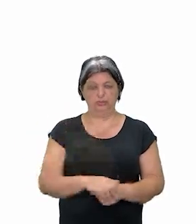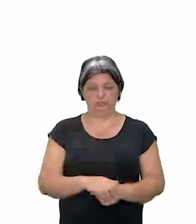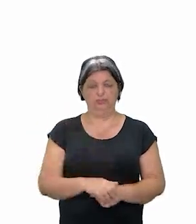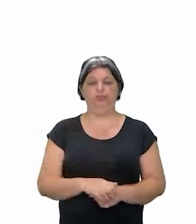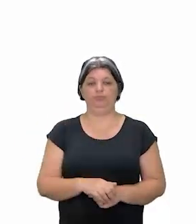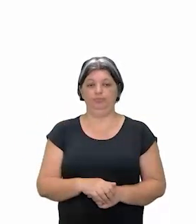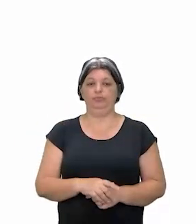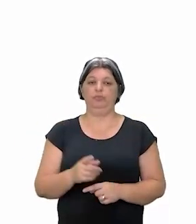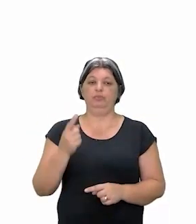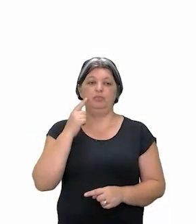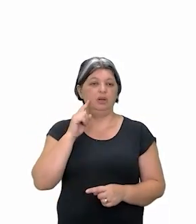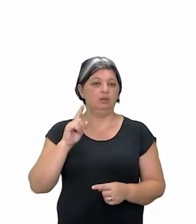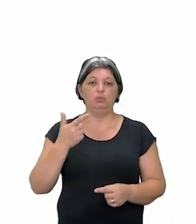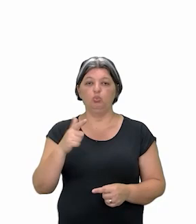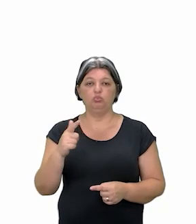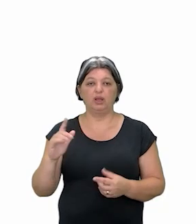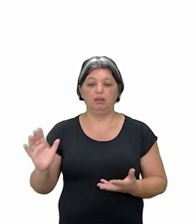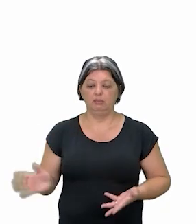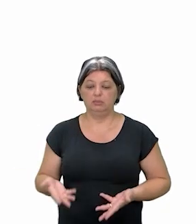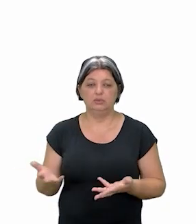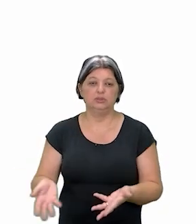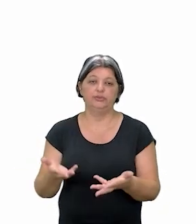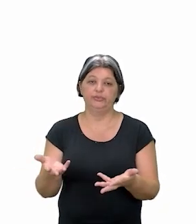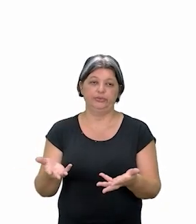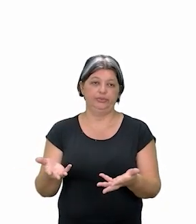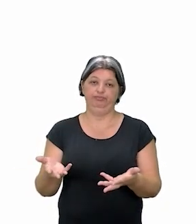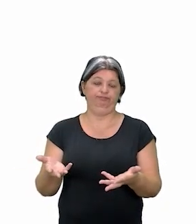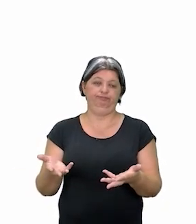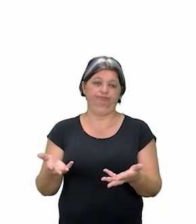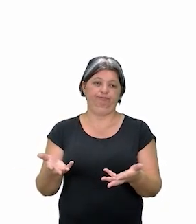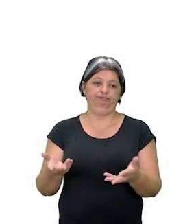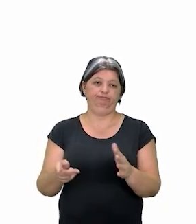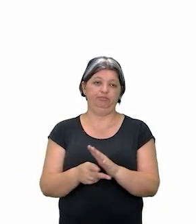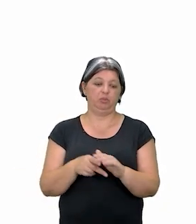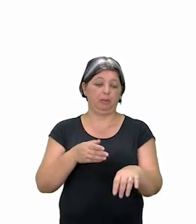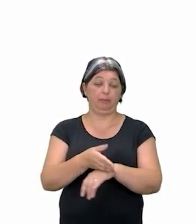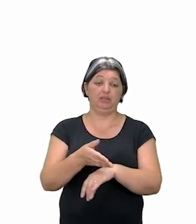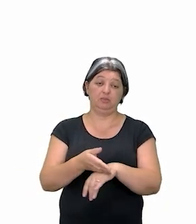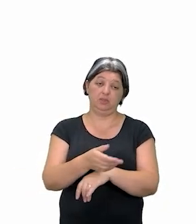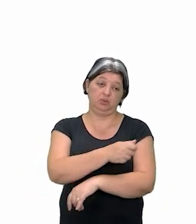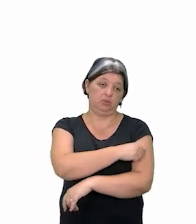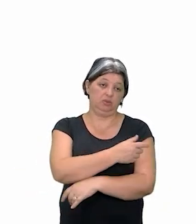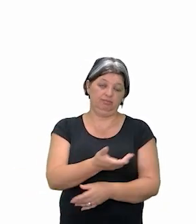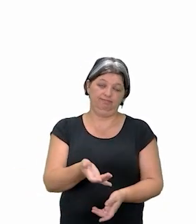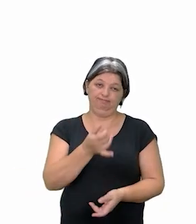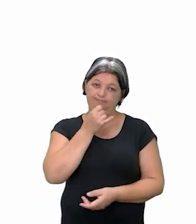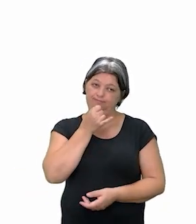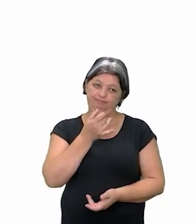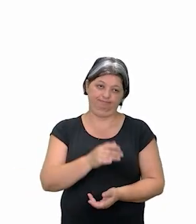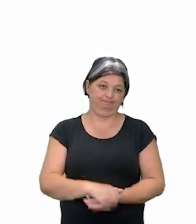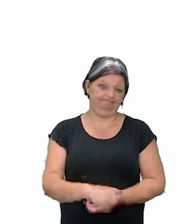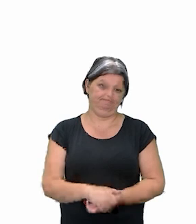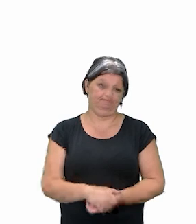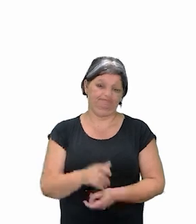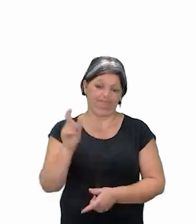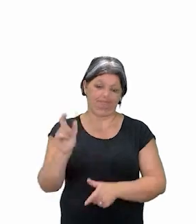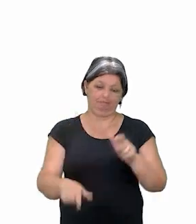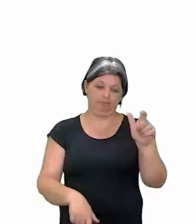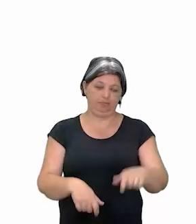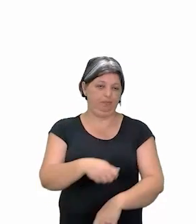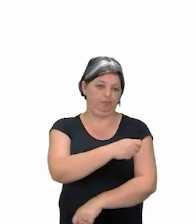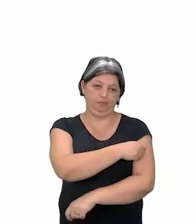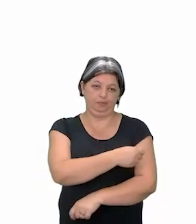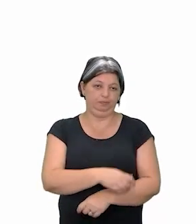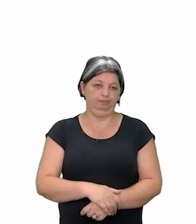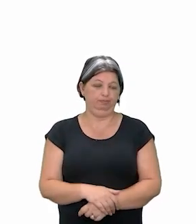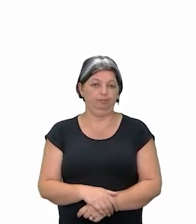não incentiva nem potencializa a participação, por exemplo, dos estudantes. Não